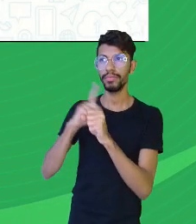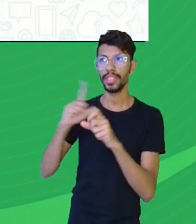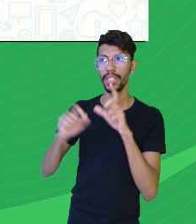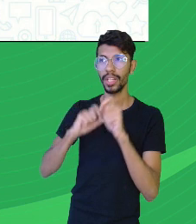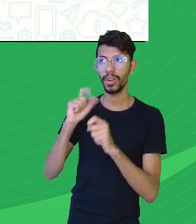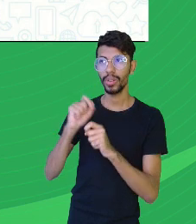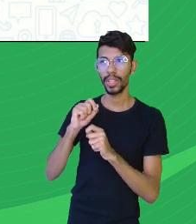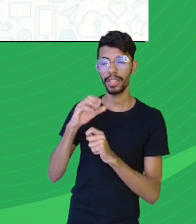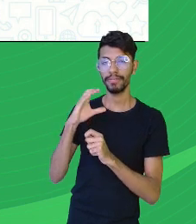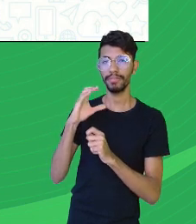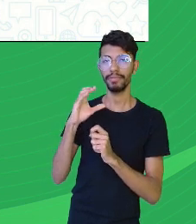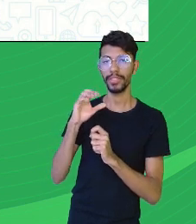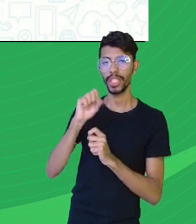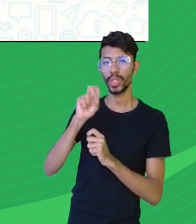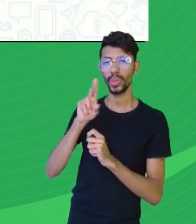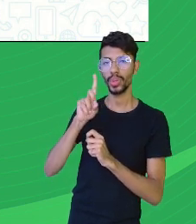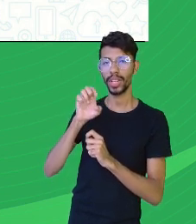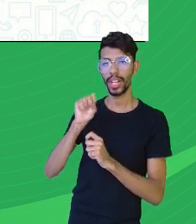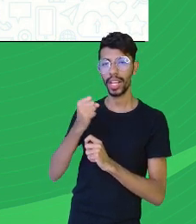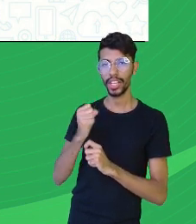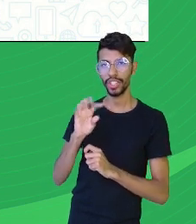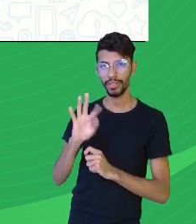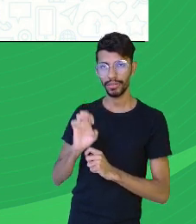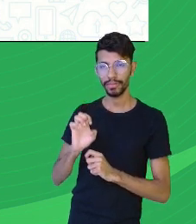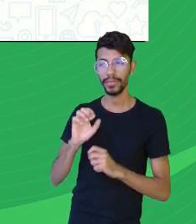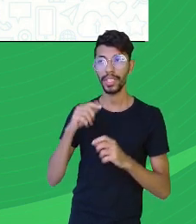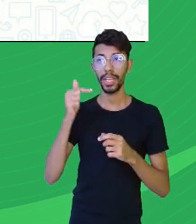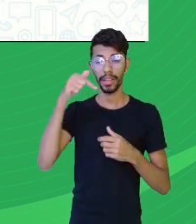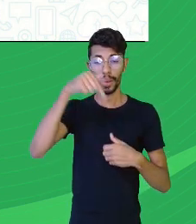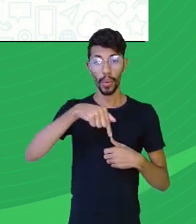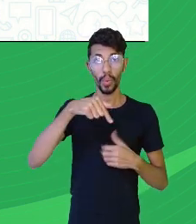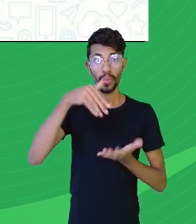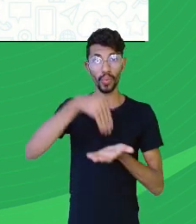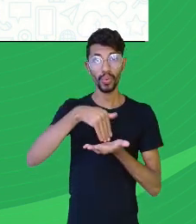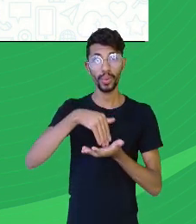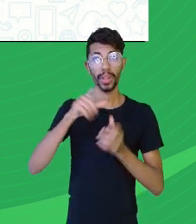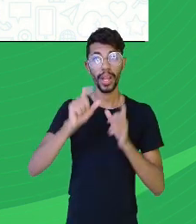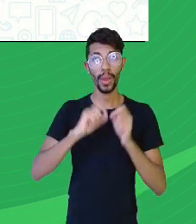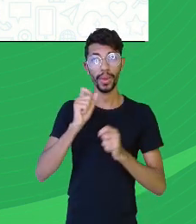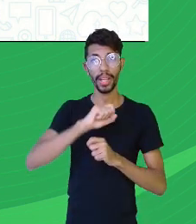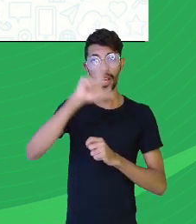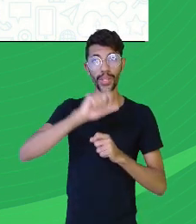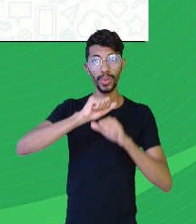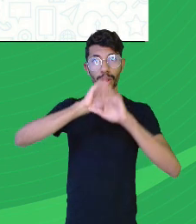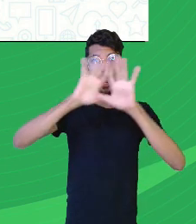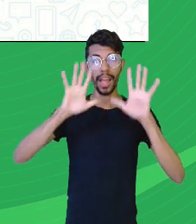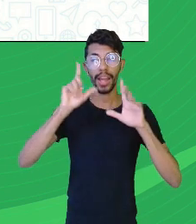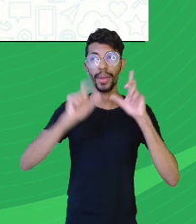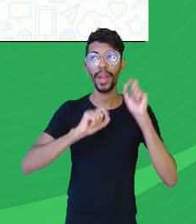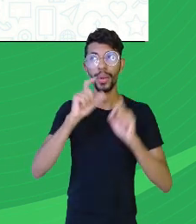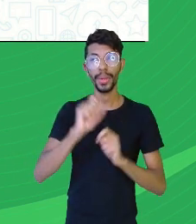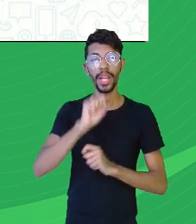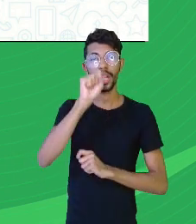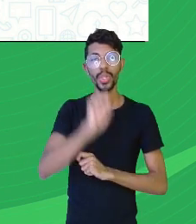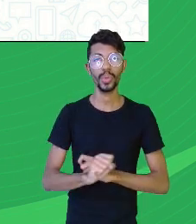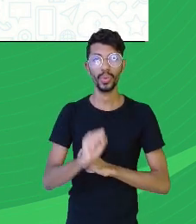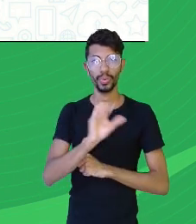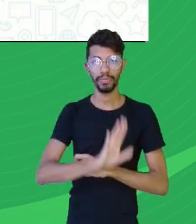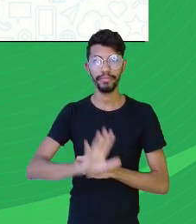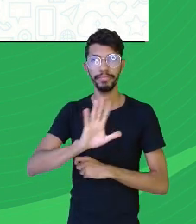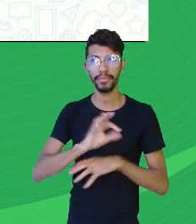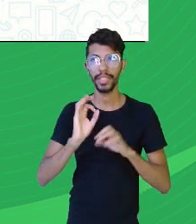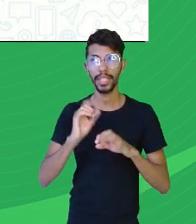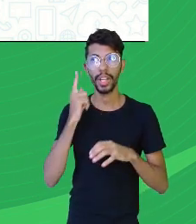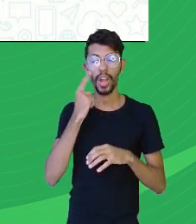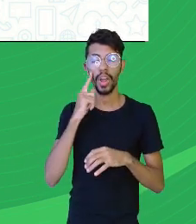claro, já no fim do mapa, nós temos a região Sul. Como eu te falei, a região que nós vamos